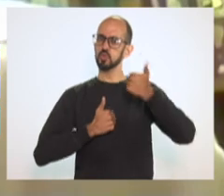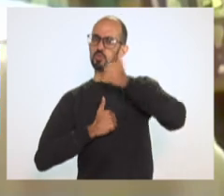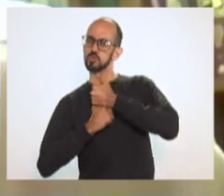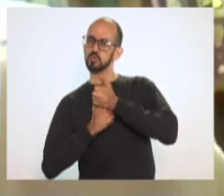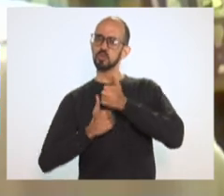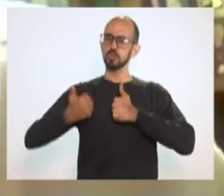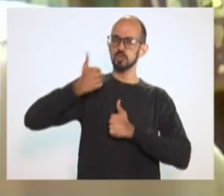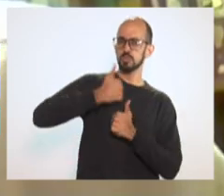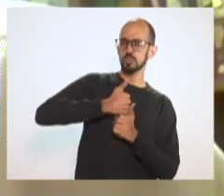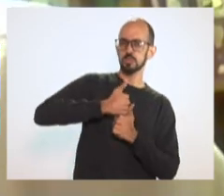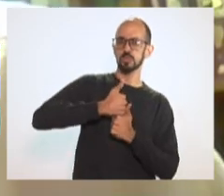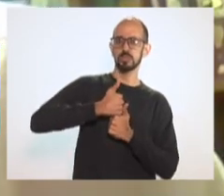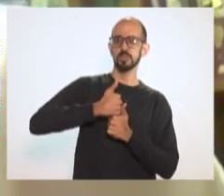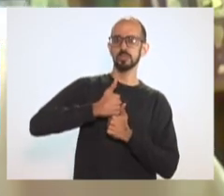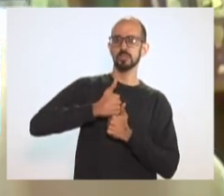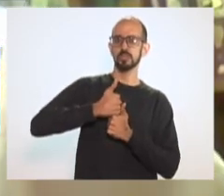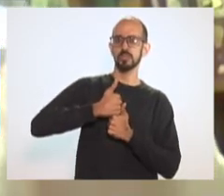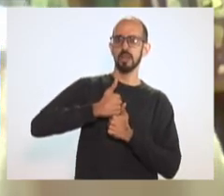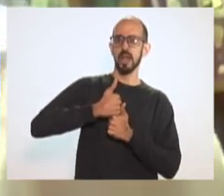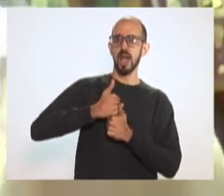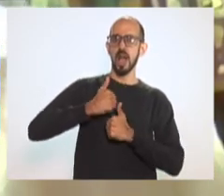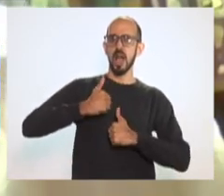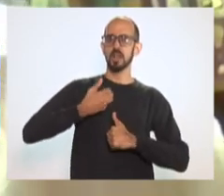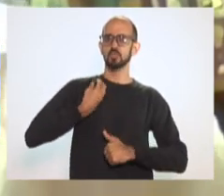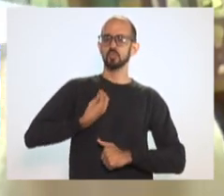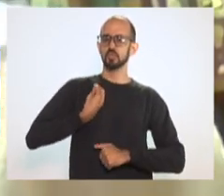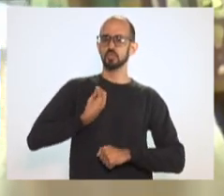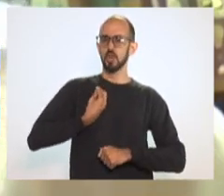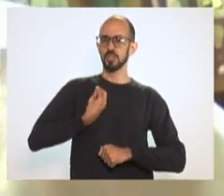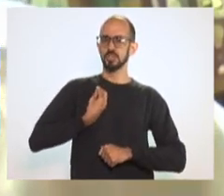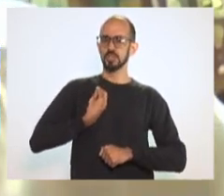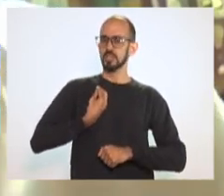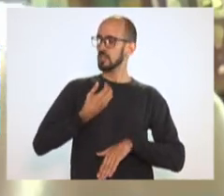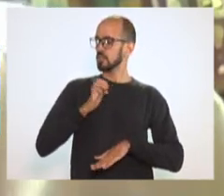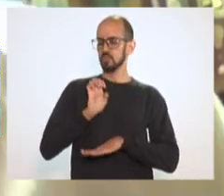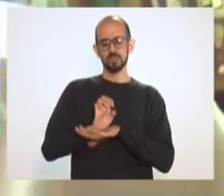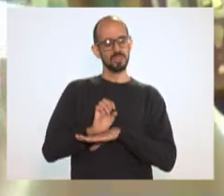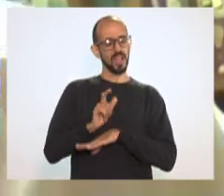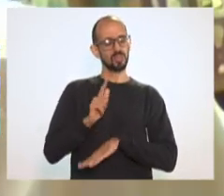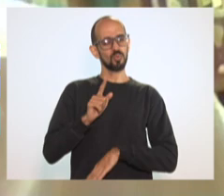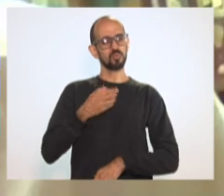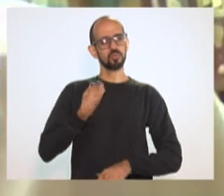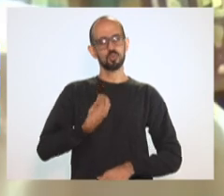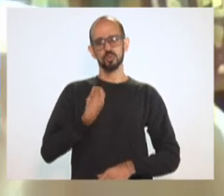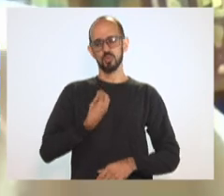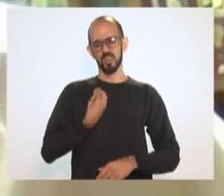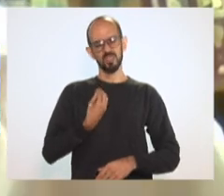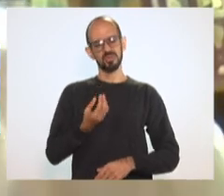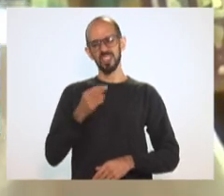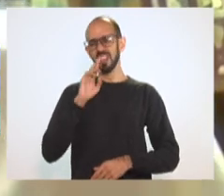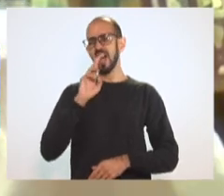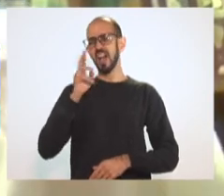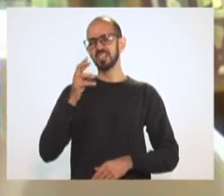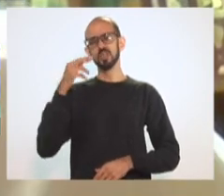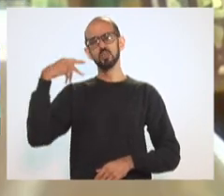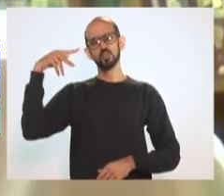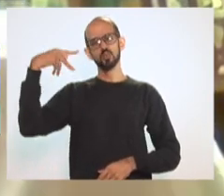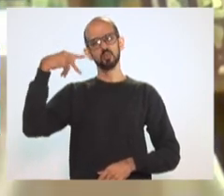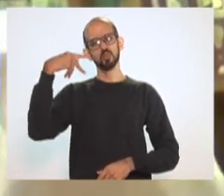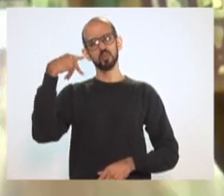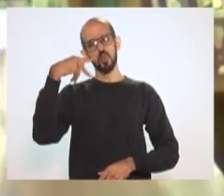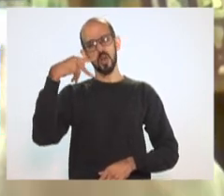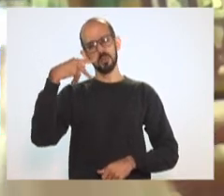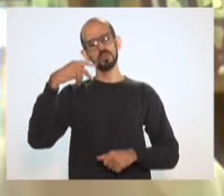ficando inoperante então isso que você colocou querido você está coberto de razão nós temos que romper com essa